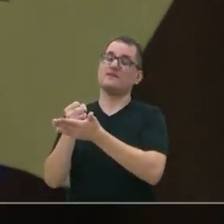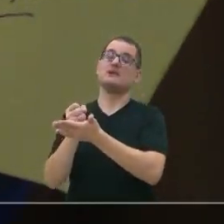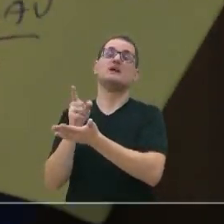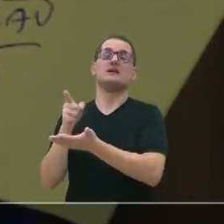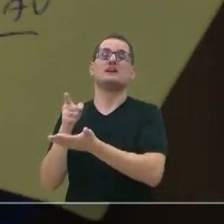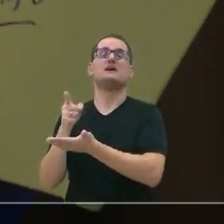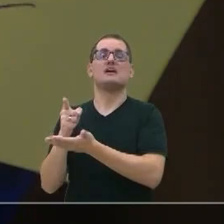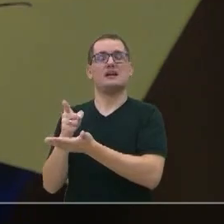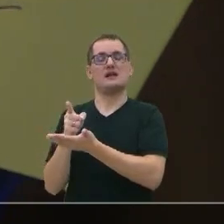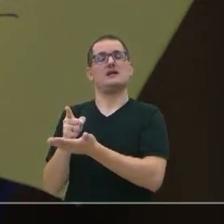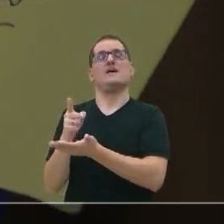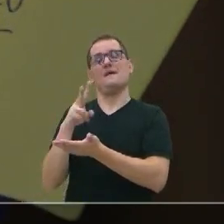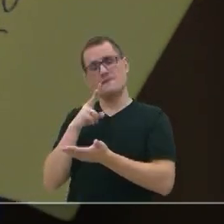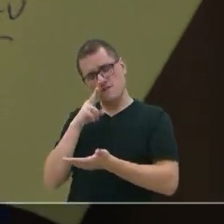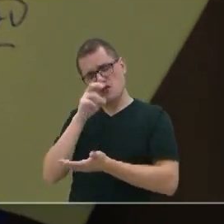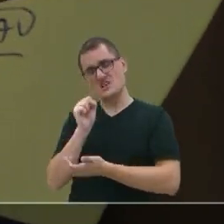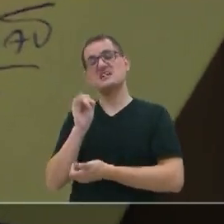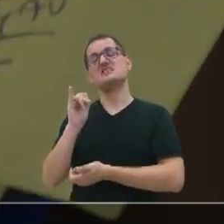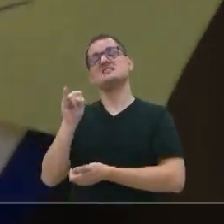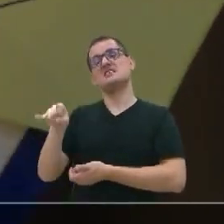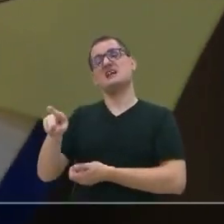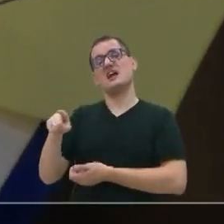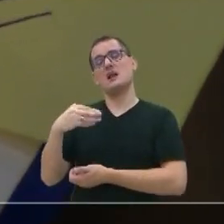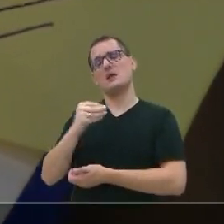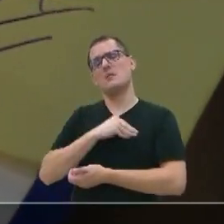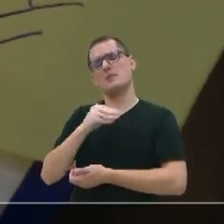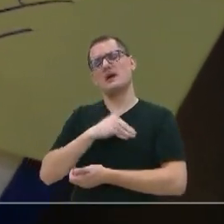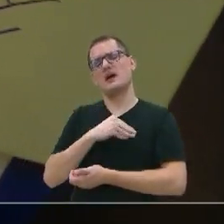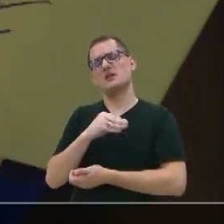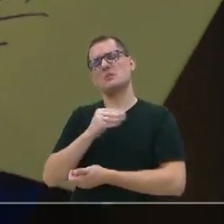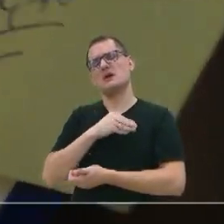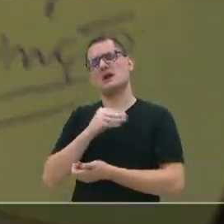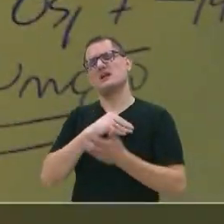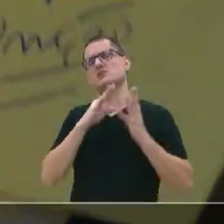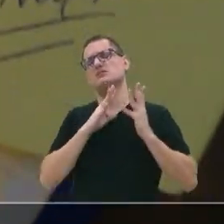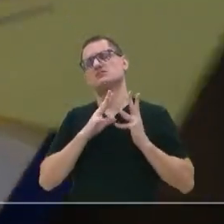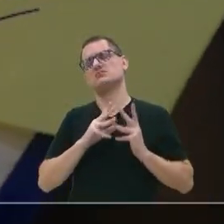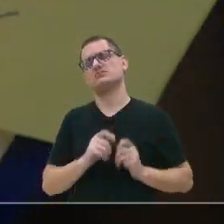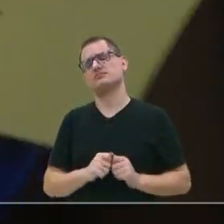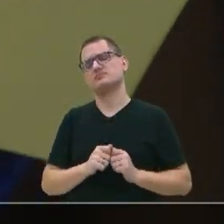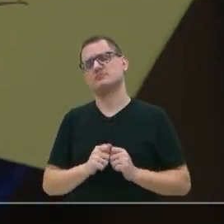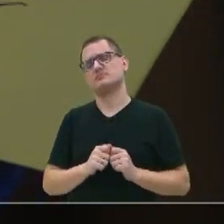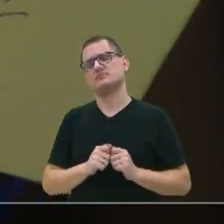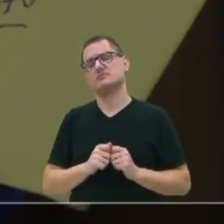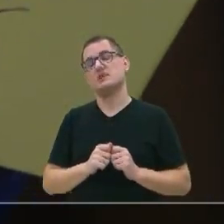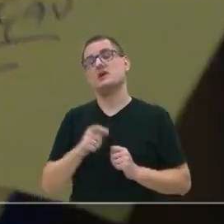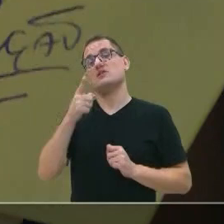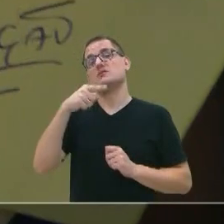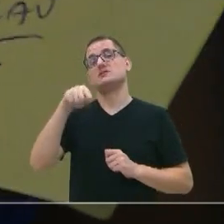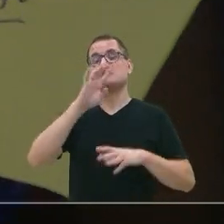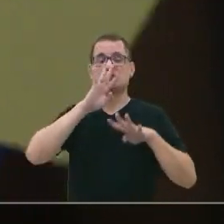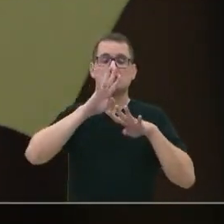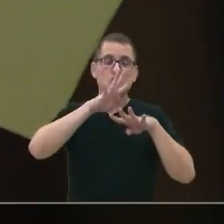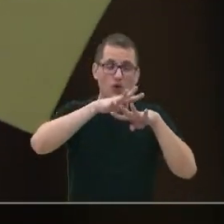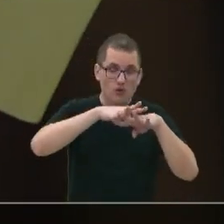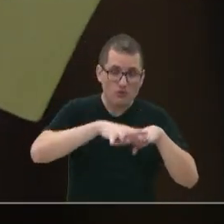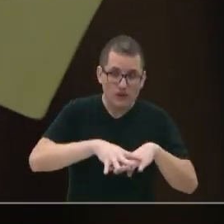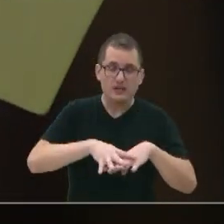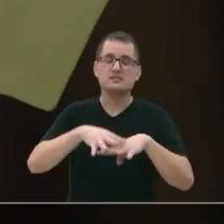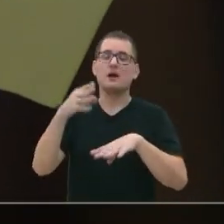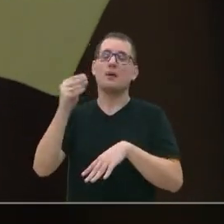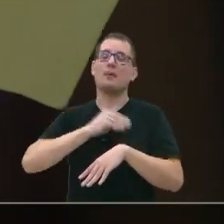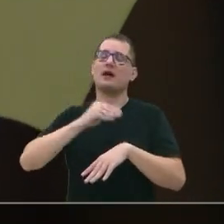E se tiver cometido pecados, serão perdoados. Confessai, pois, uns aos outros os